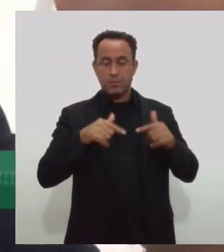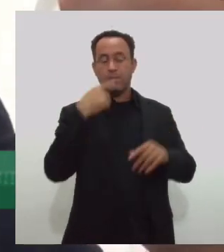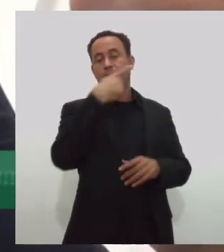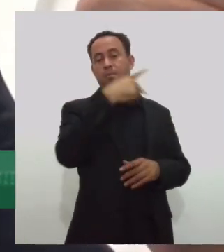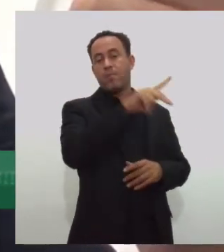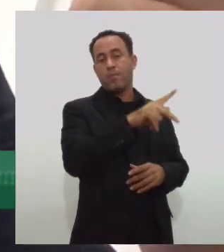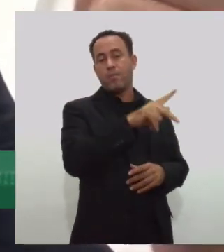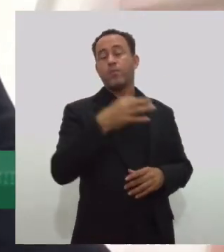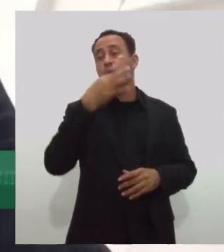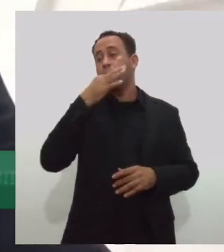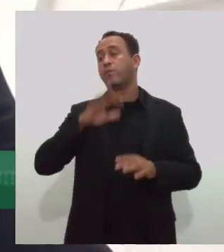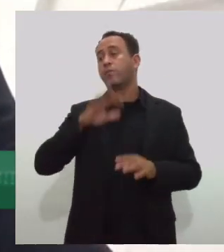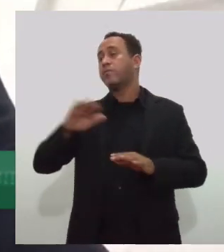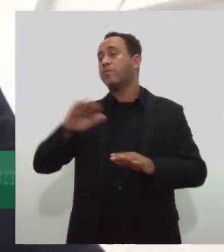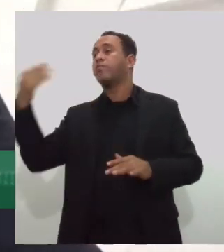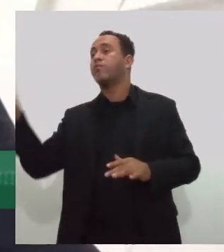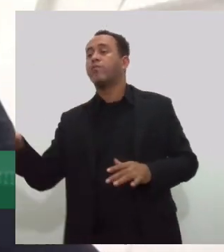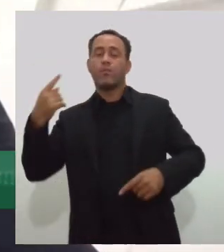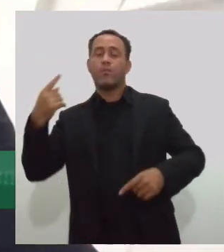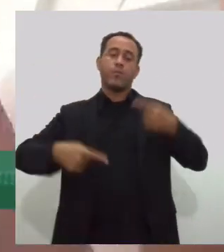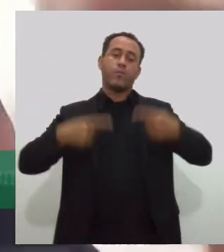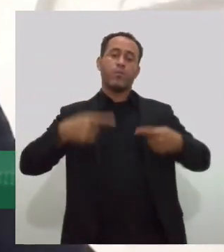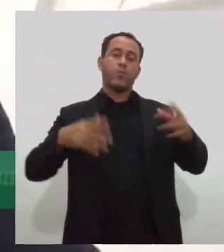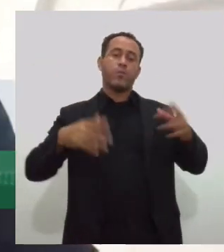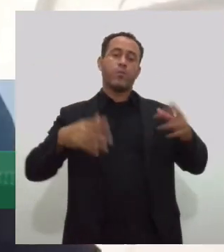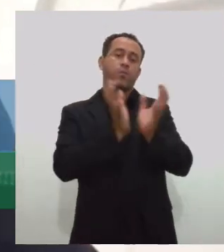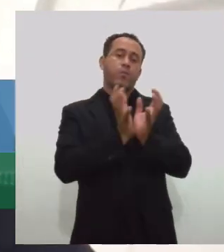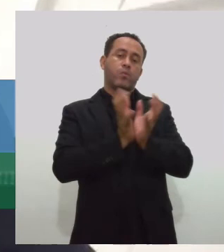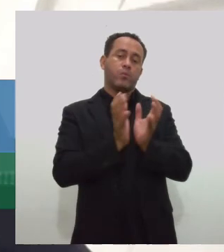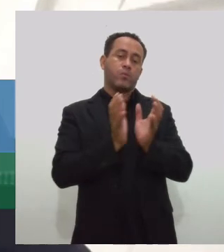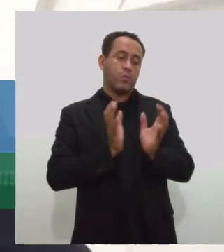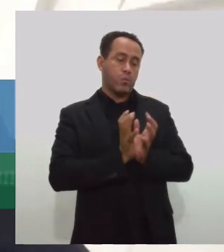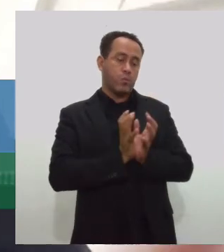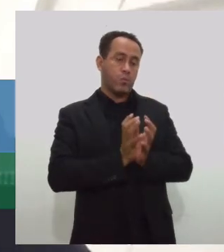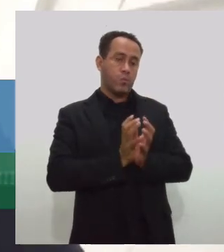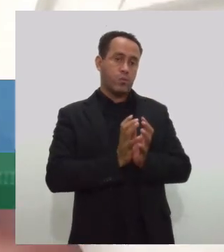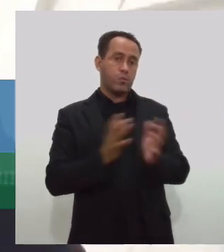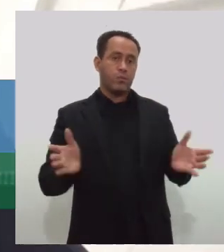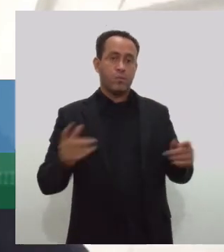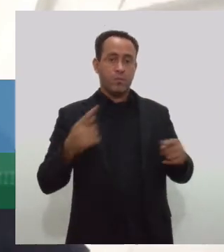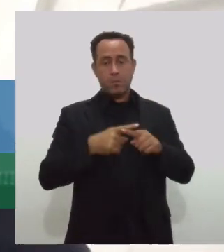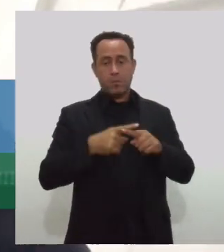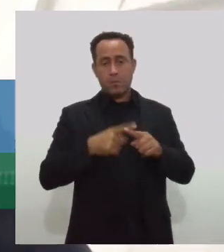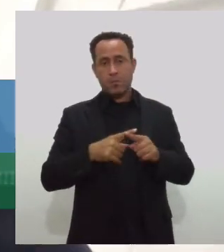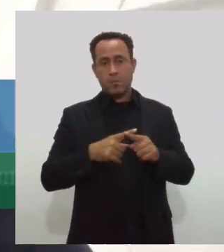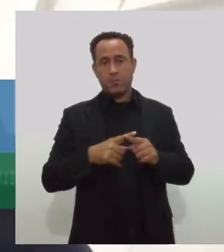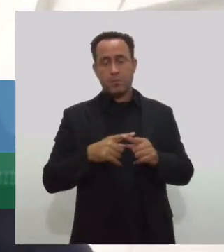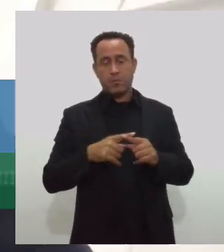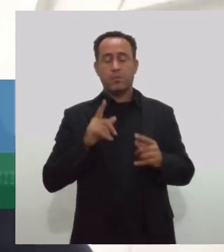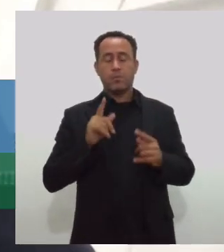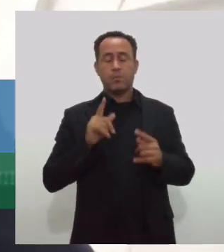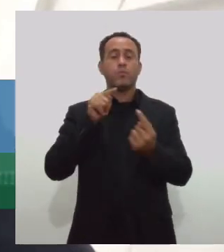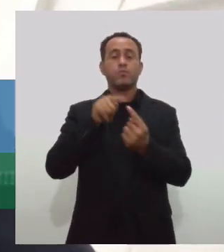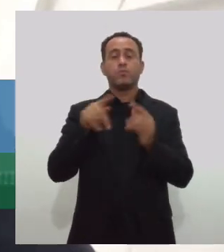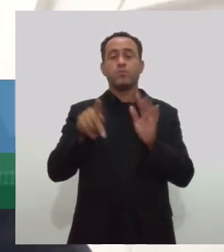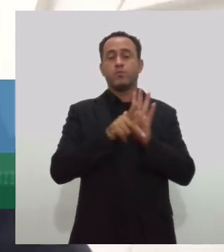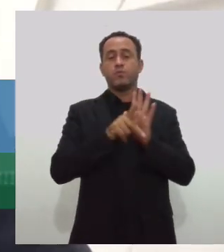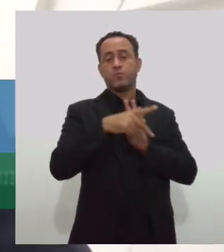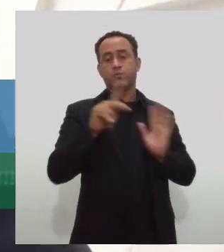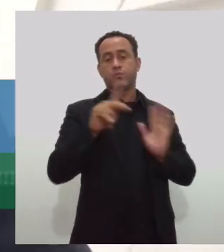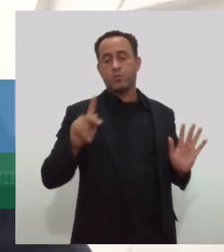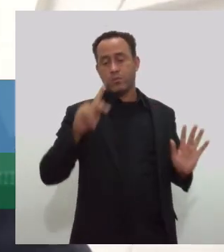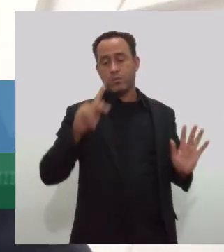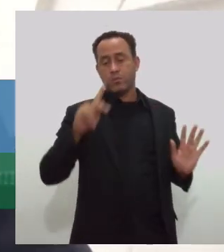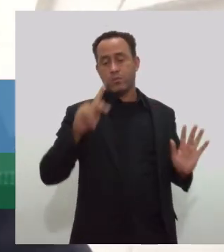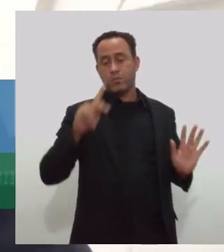é a opinião política não no sentido negativo, mas simplesmente por ter um interesse direto naquele projeto, como é o caso da